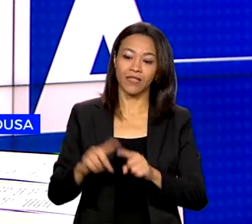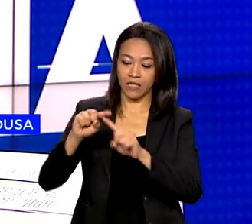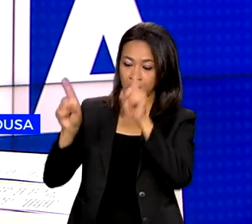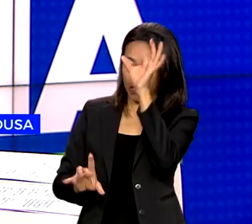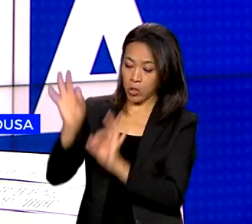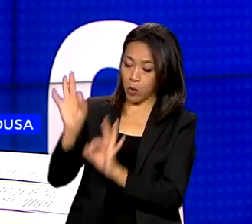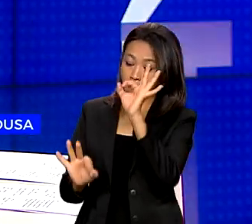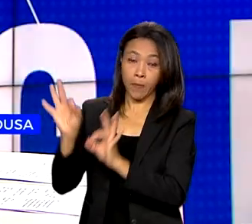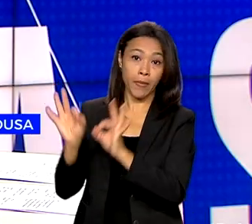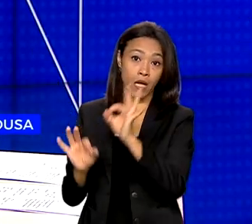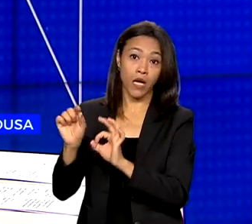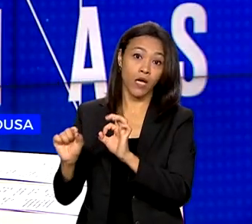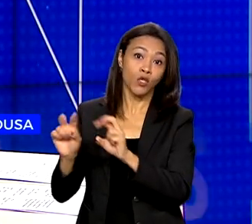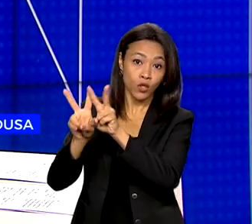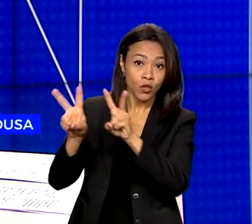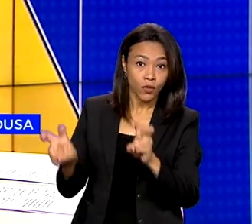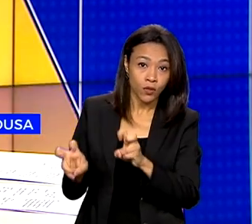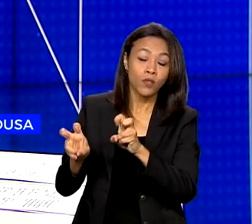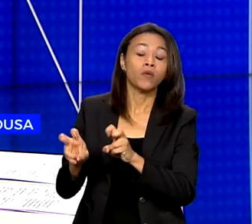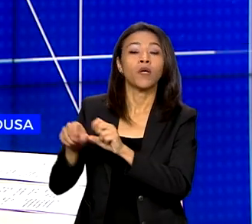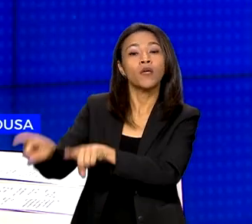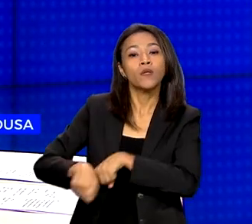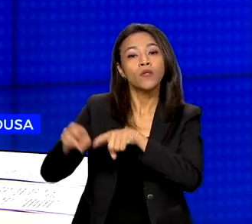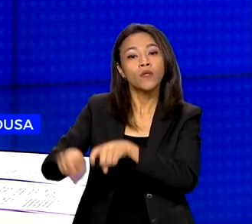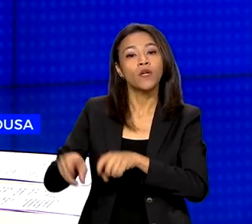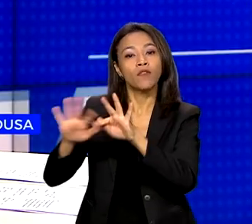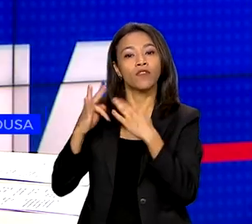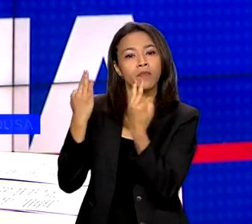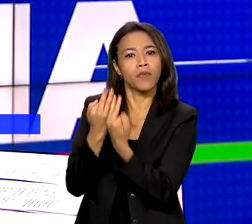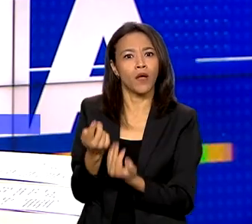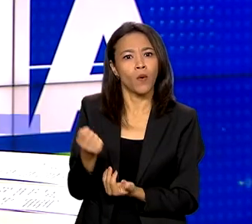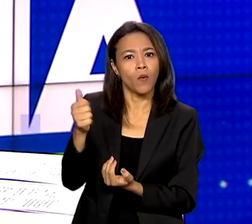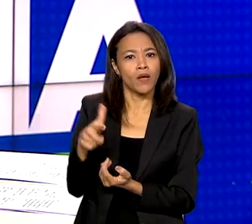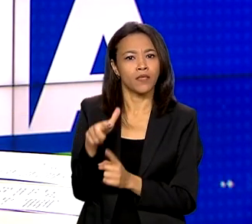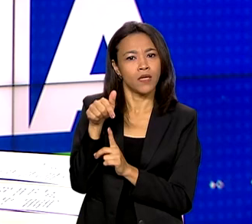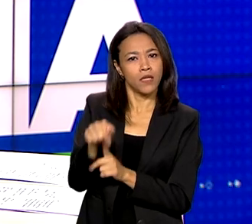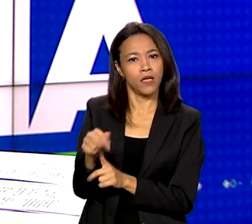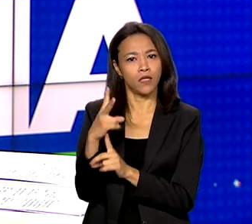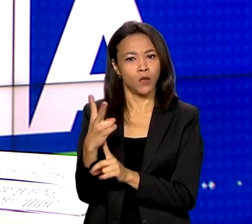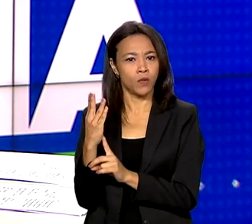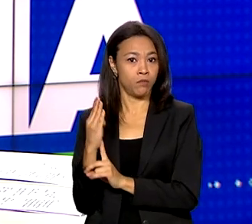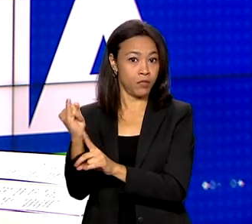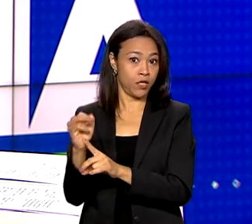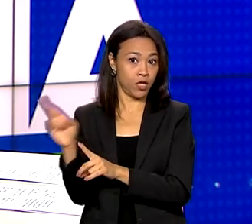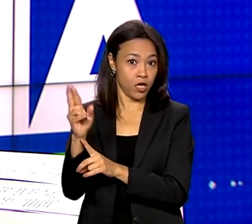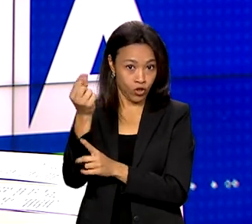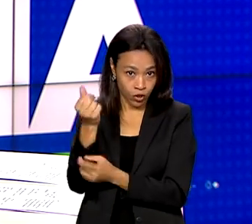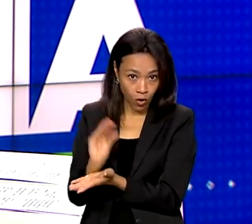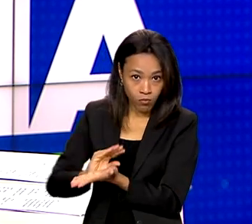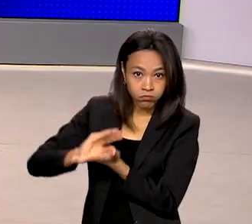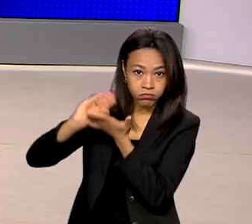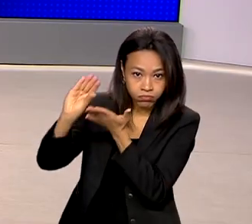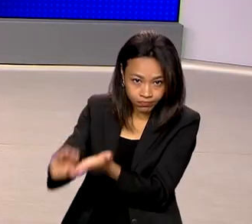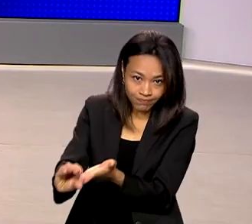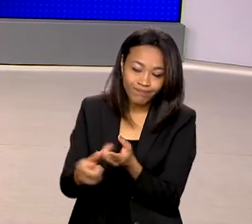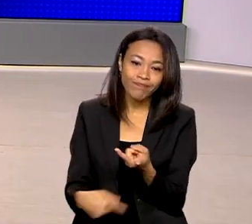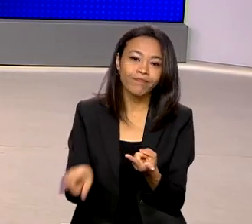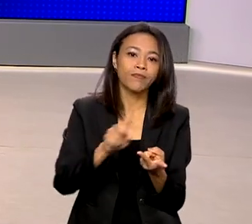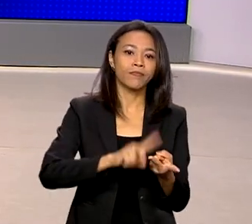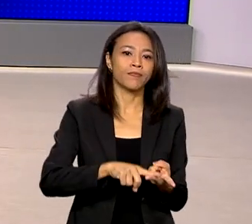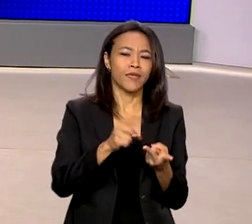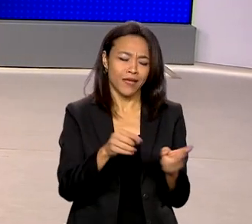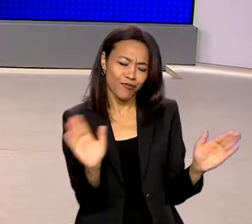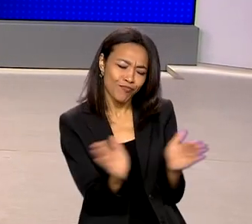O Plano Safra da Agricultura Familiar vai ter quase 72 bilhões de reais em investimentos. E os